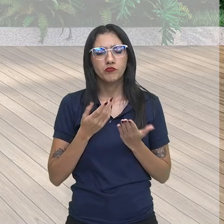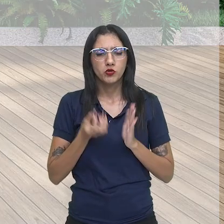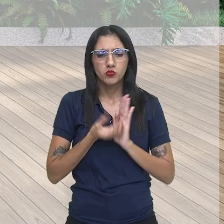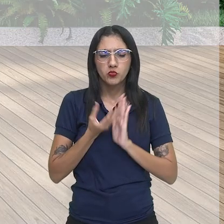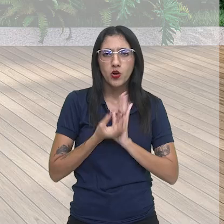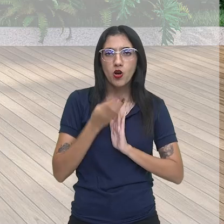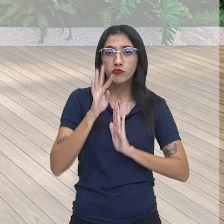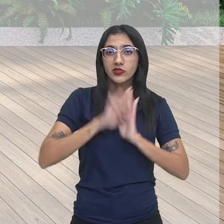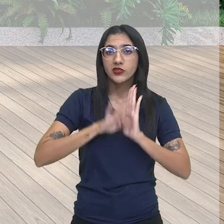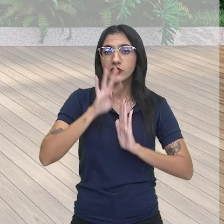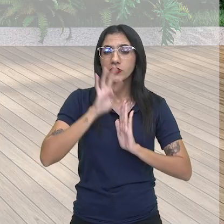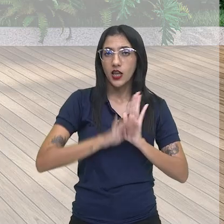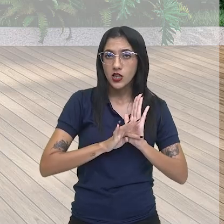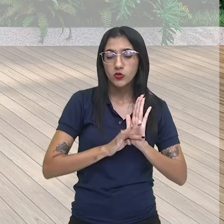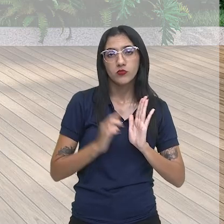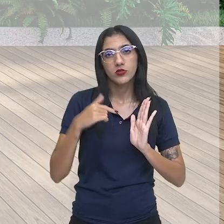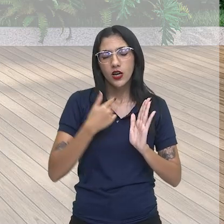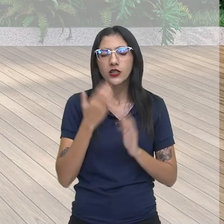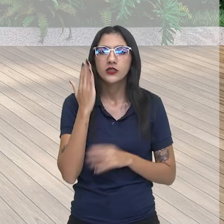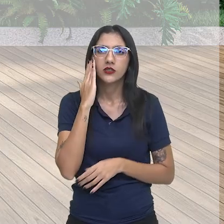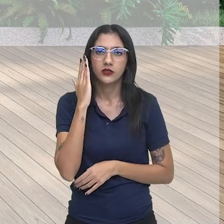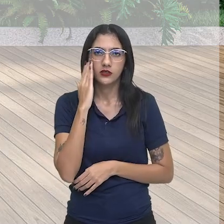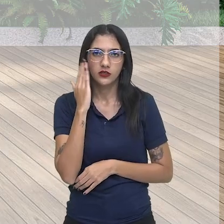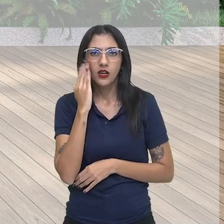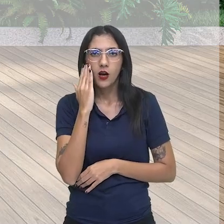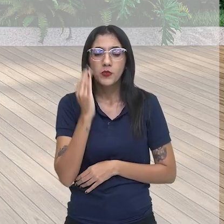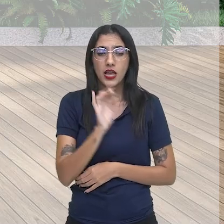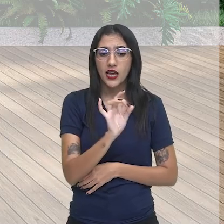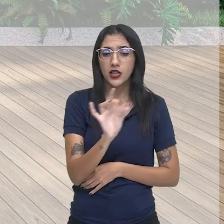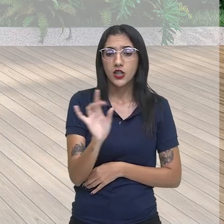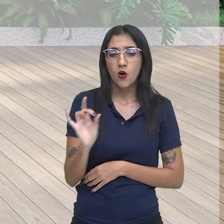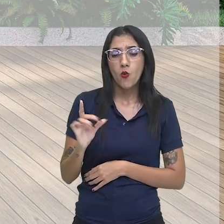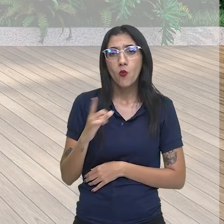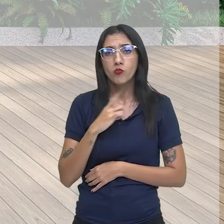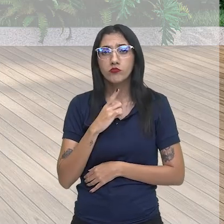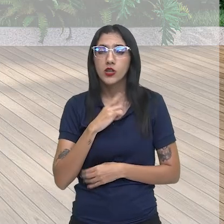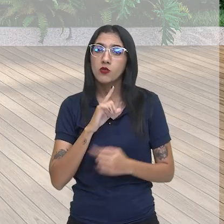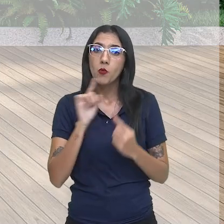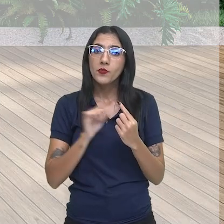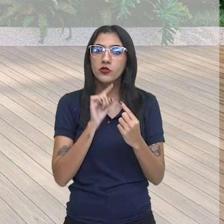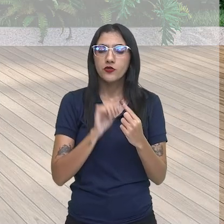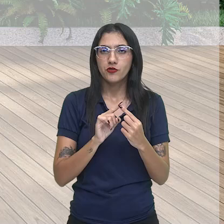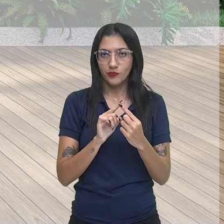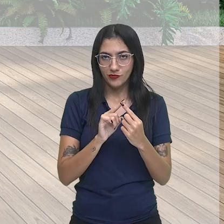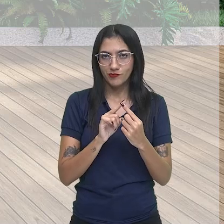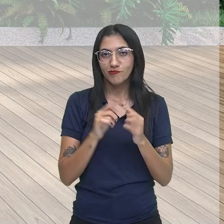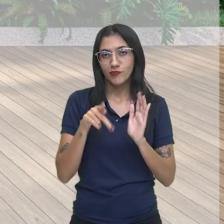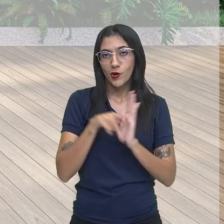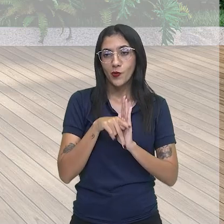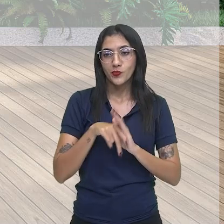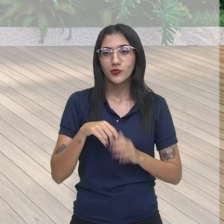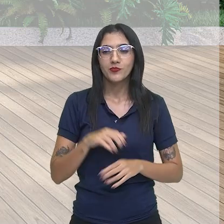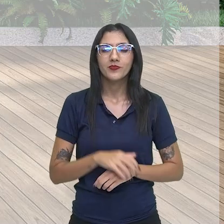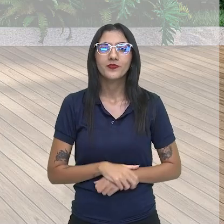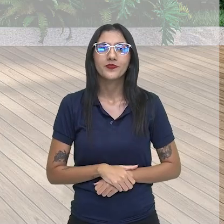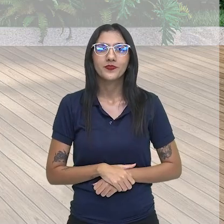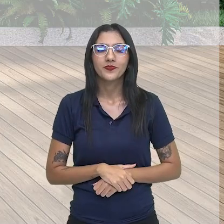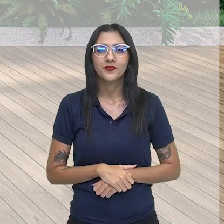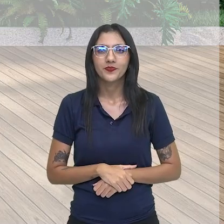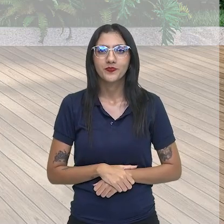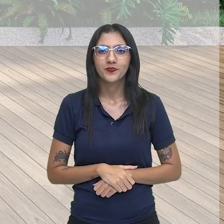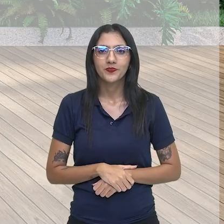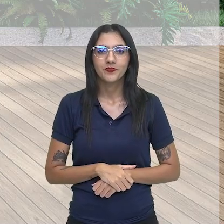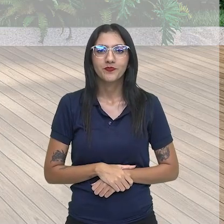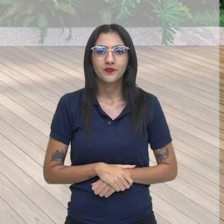nós sabemos que as pessoas têm uma certa intenção, né? Falando em intenção,